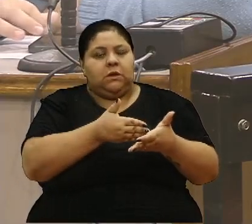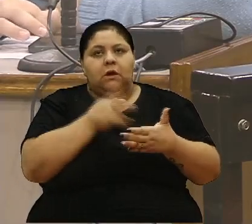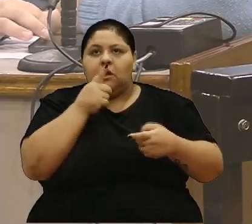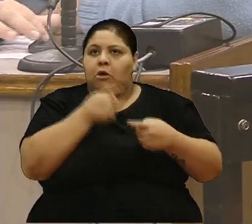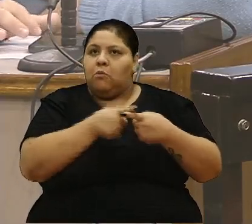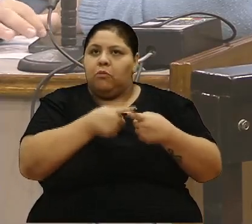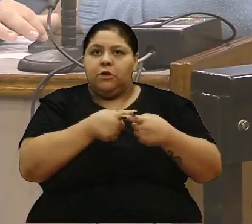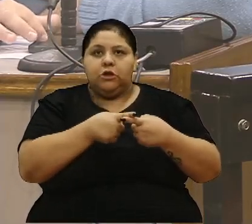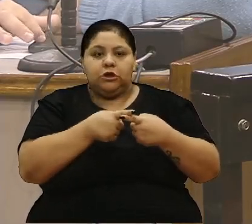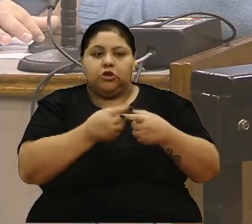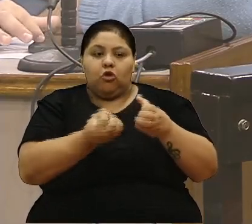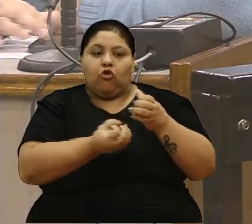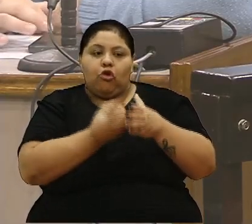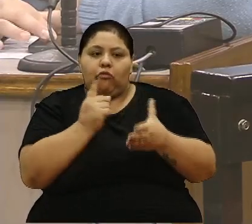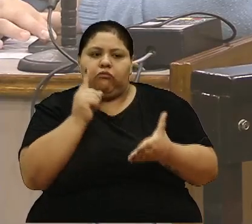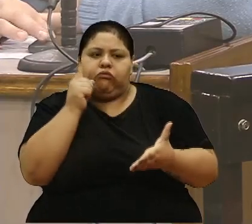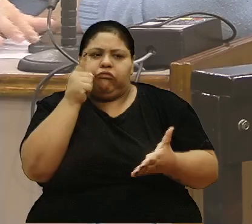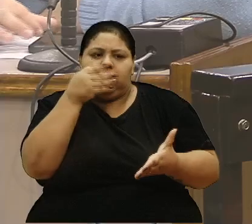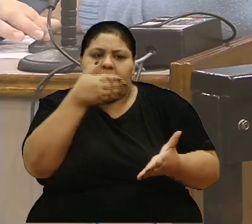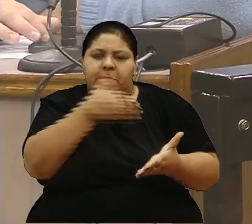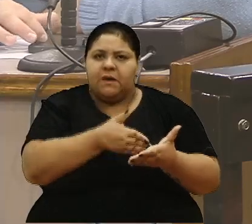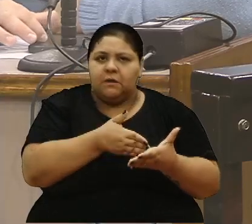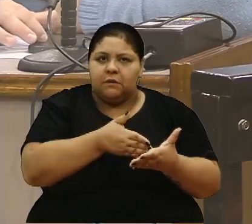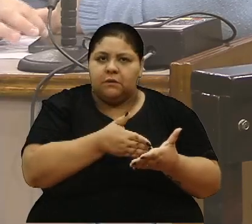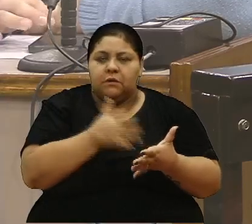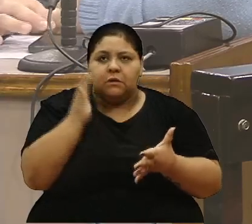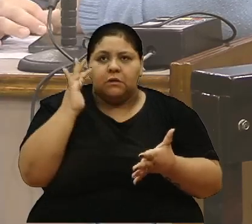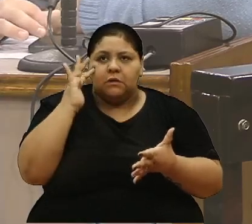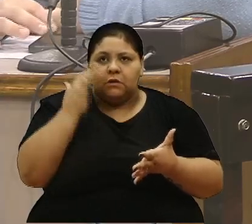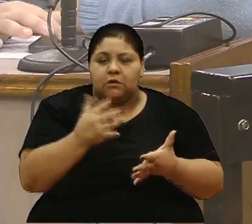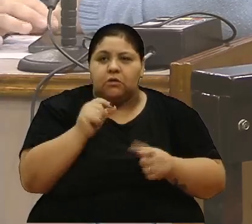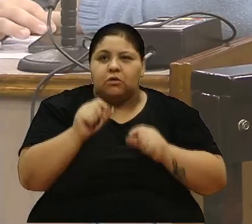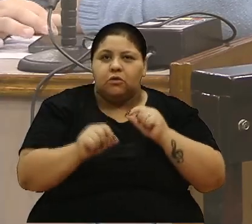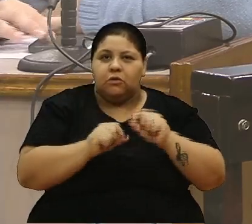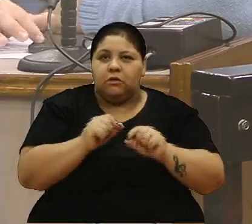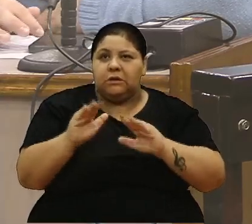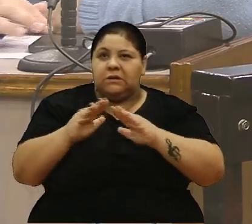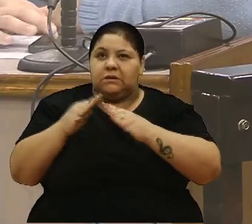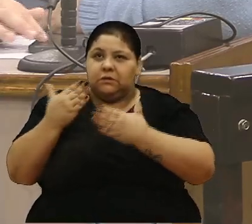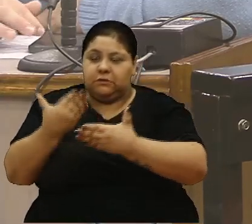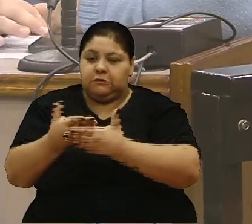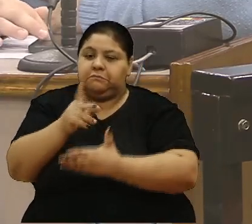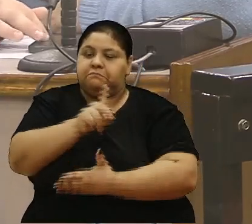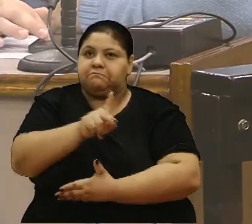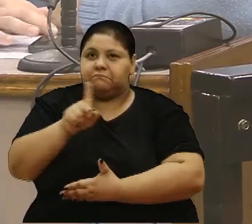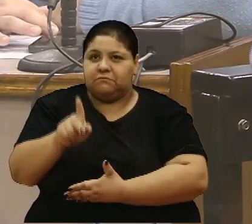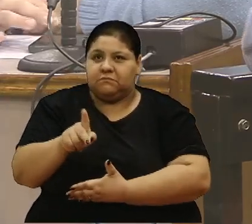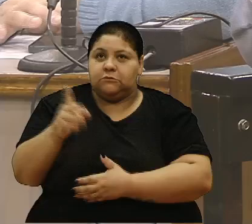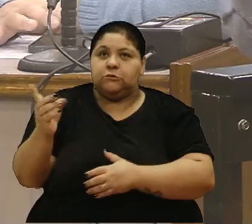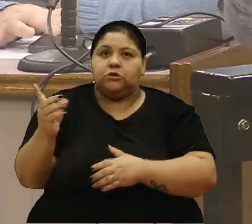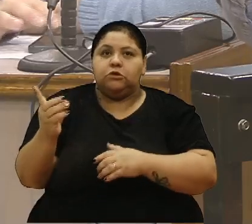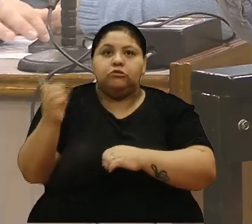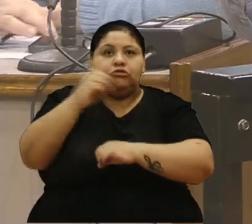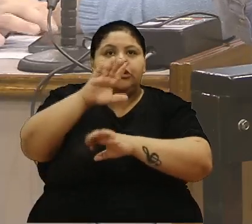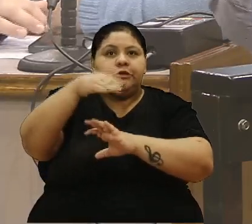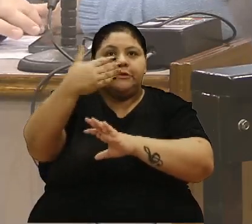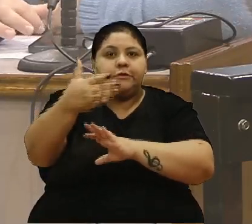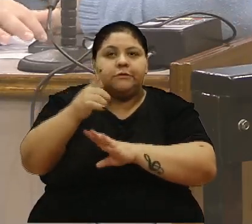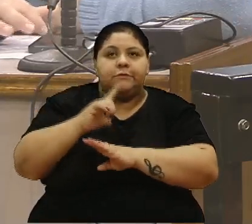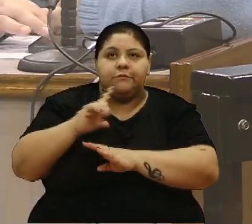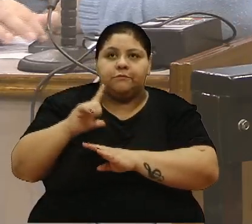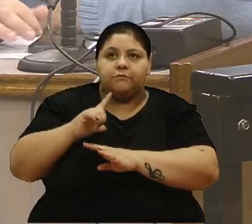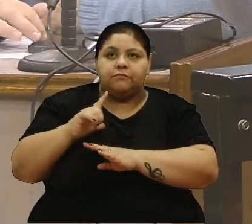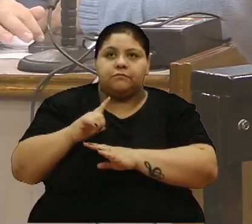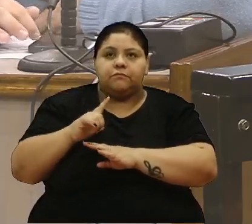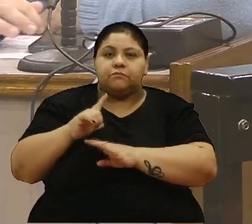não coloca limites, não endurece, aconteceu aquele fato ali na escola com a professora, já no dia seguinte tinha